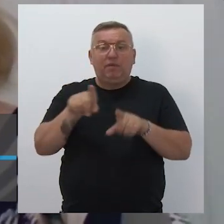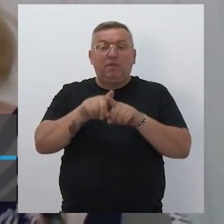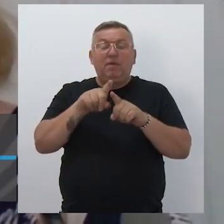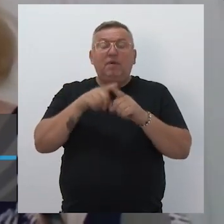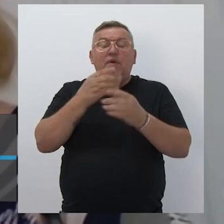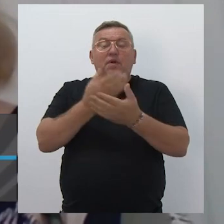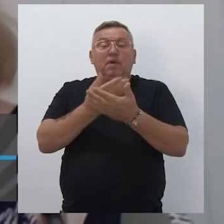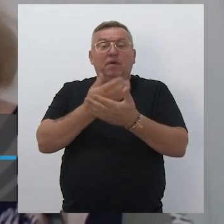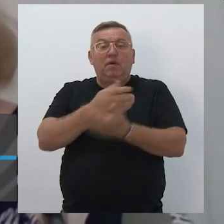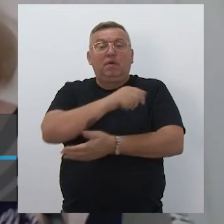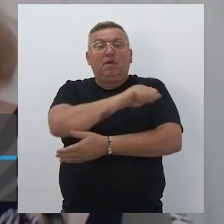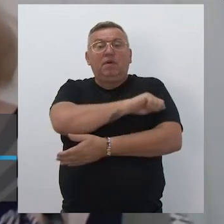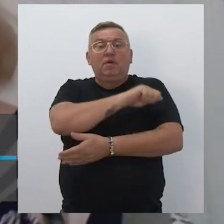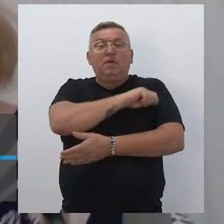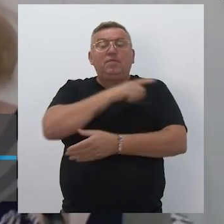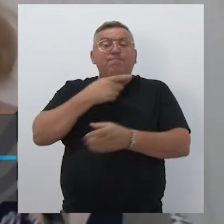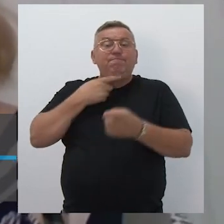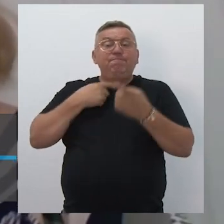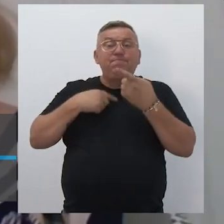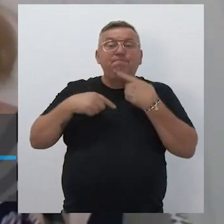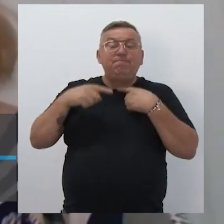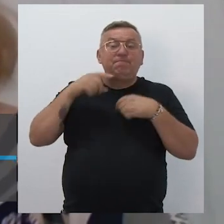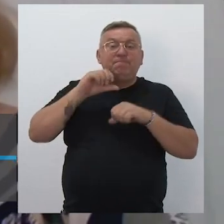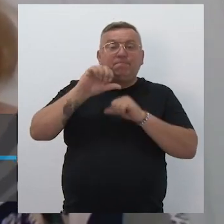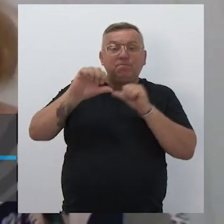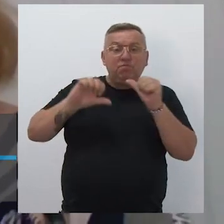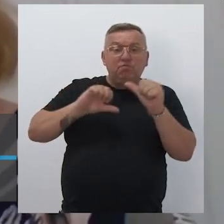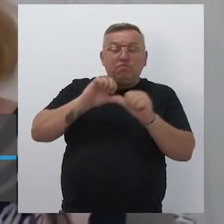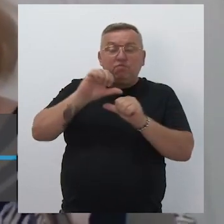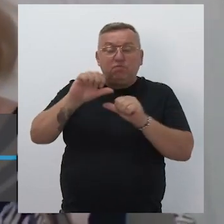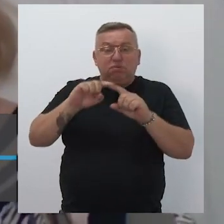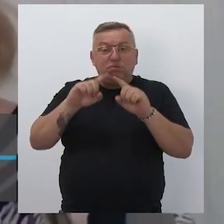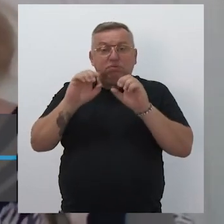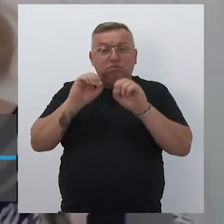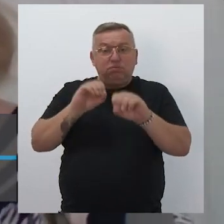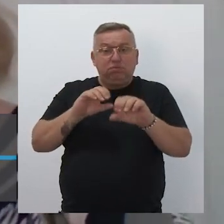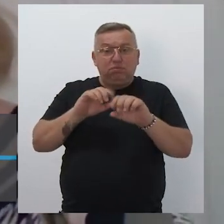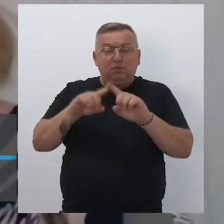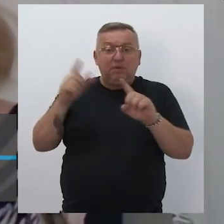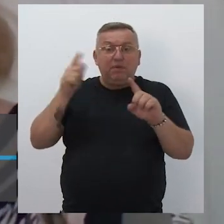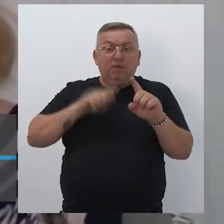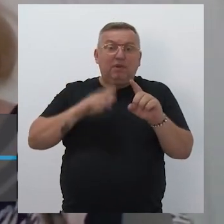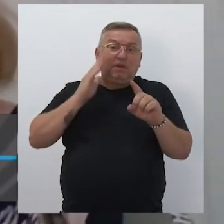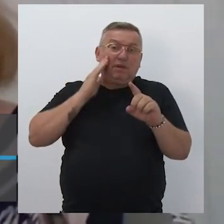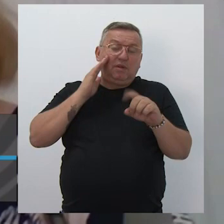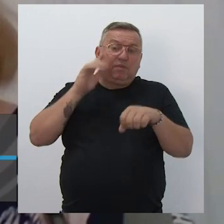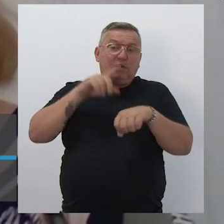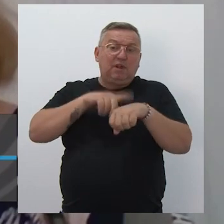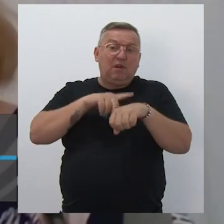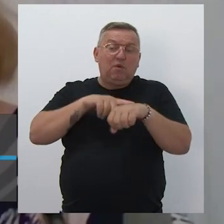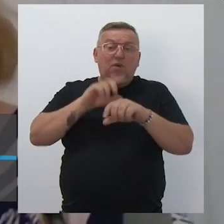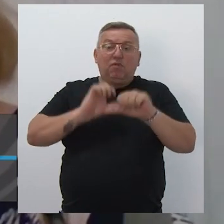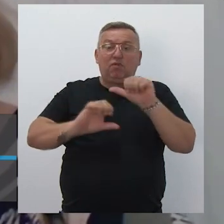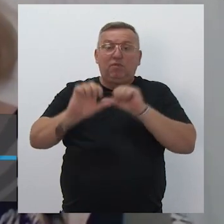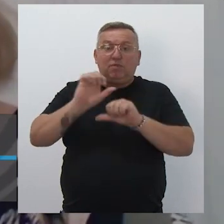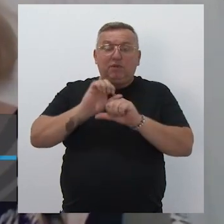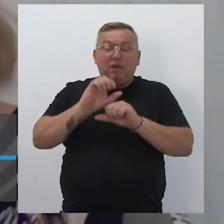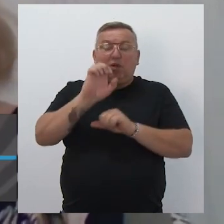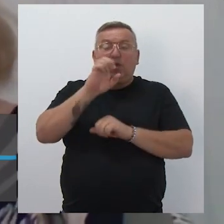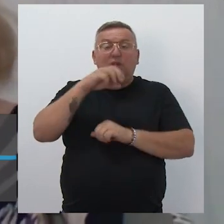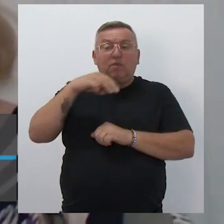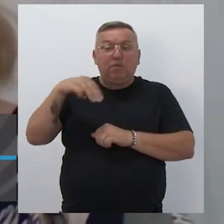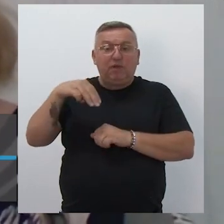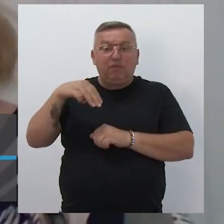estudantes anseiam por mudanças, né, dessa etapa de ensino. Entendemos que está na hora de mudarmos o ensino